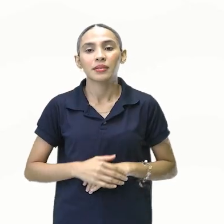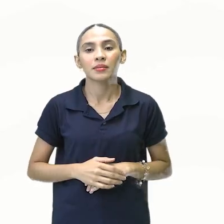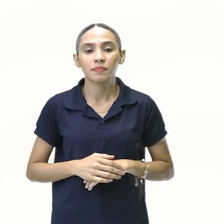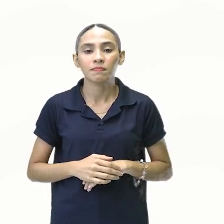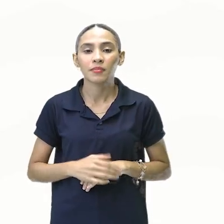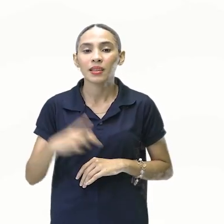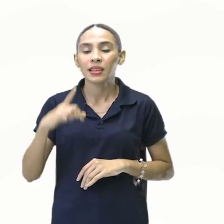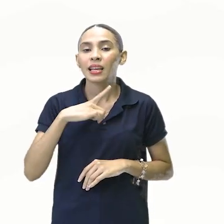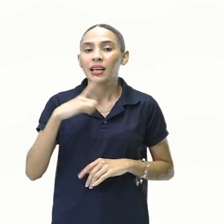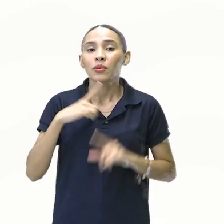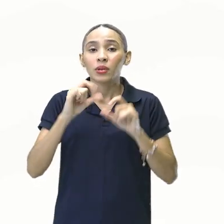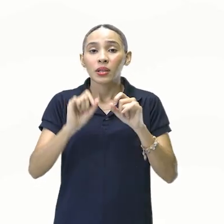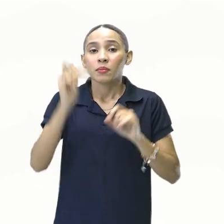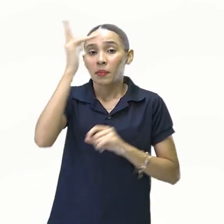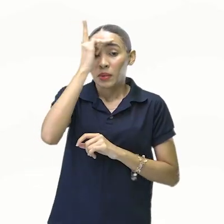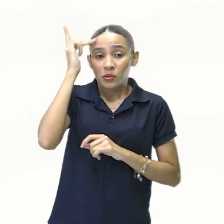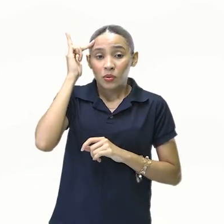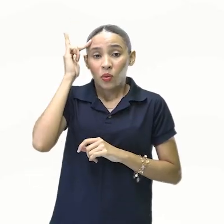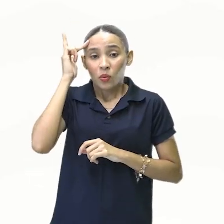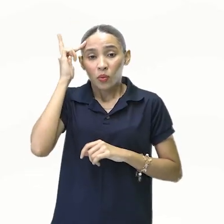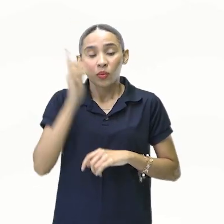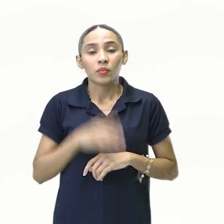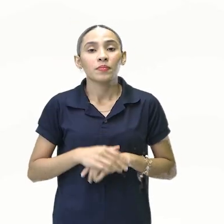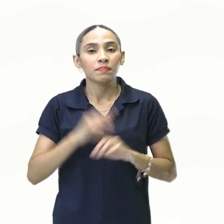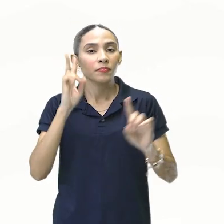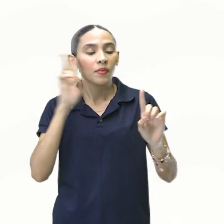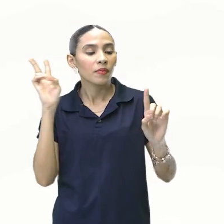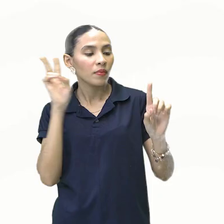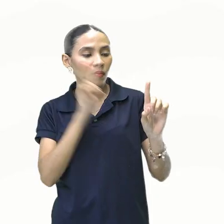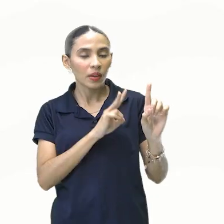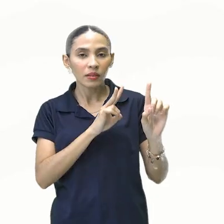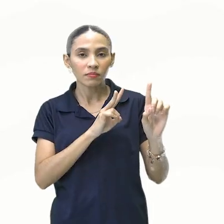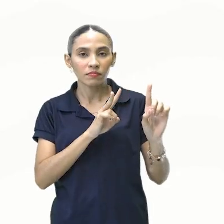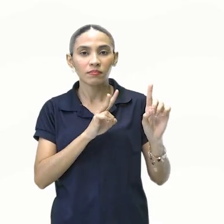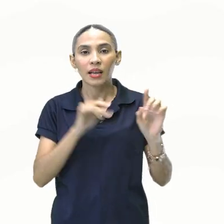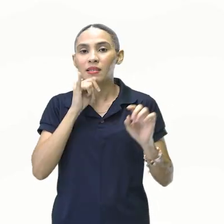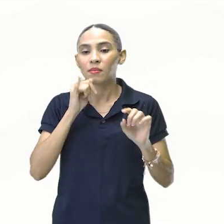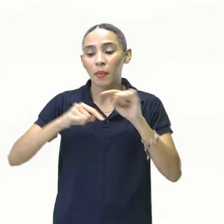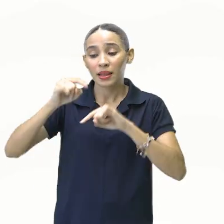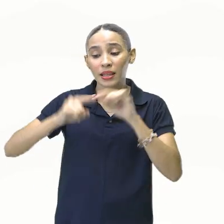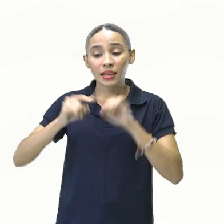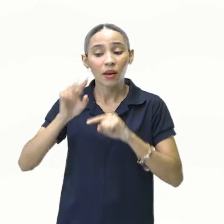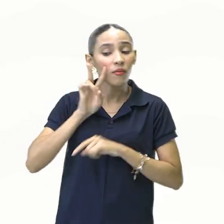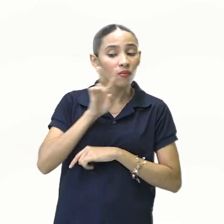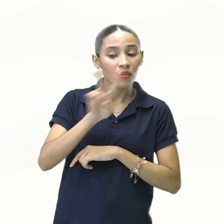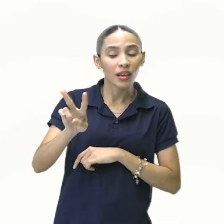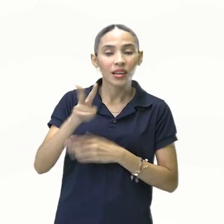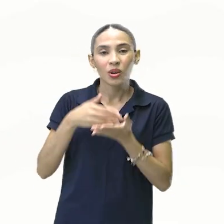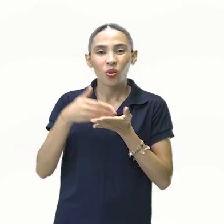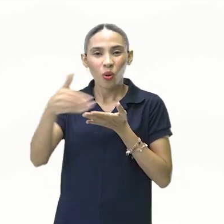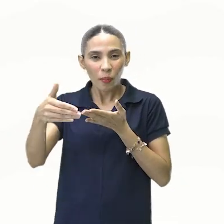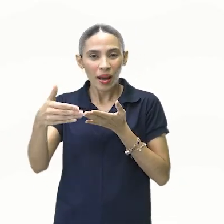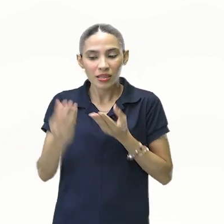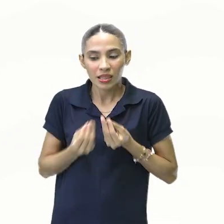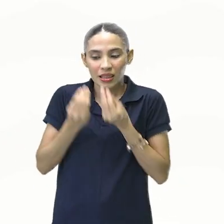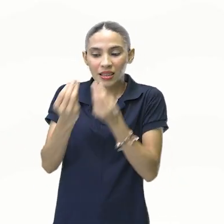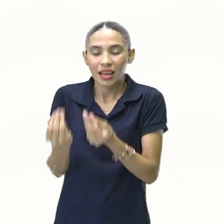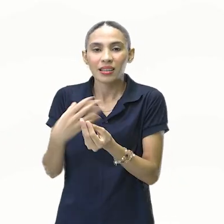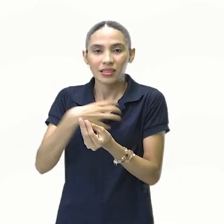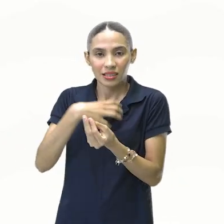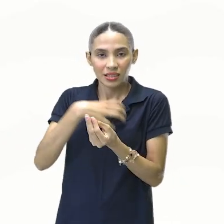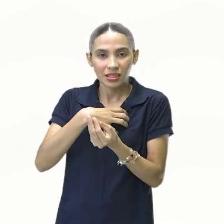Mas eu tenho uma pessoa que olha para esse objeto e começa a dar